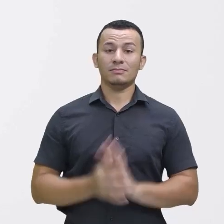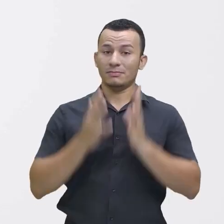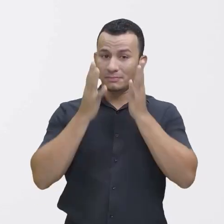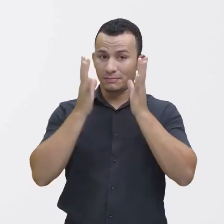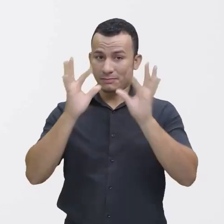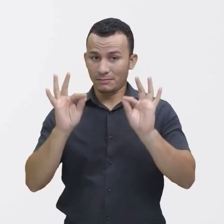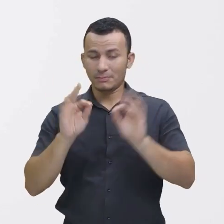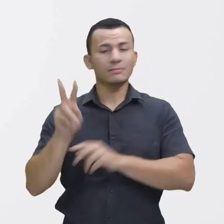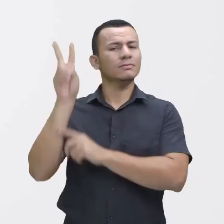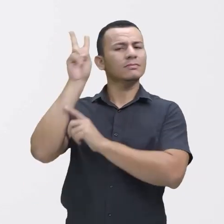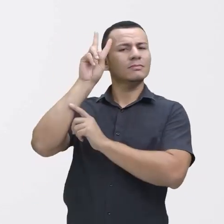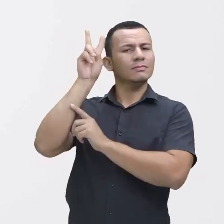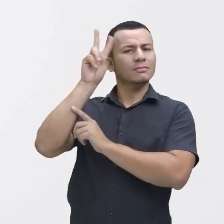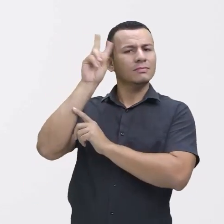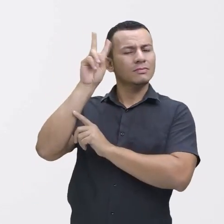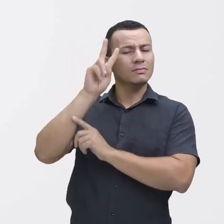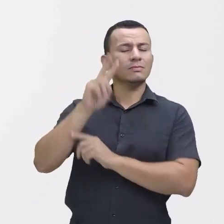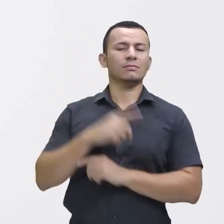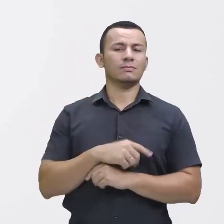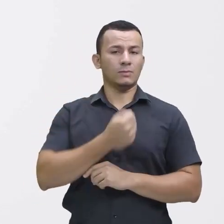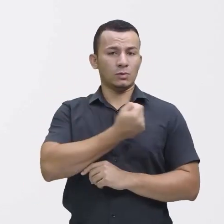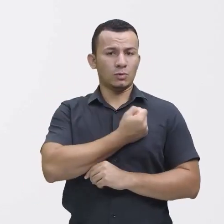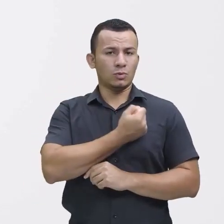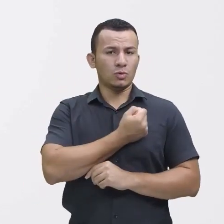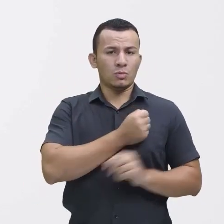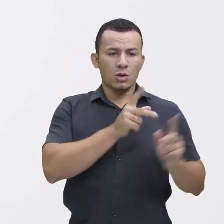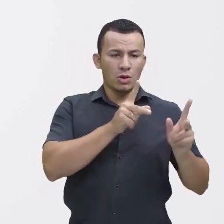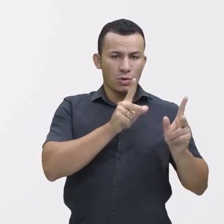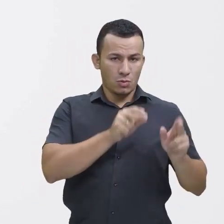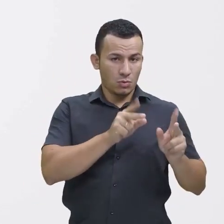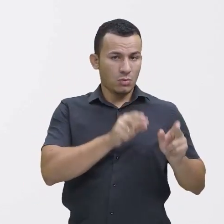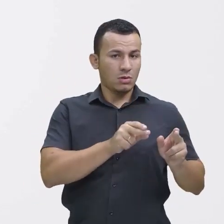Lembrando que sentenças com relação de igualdade